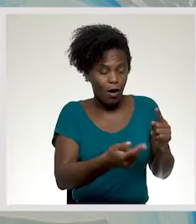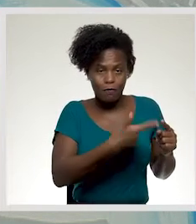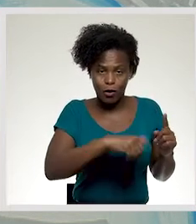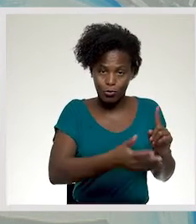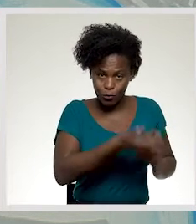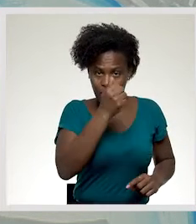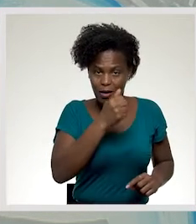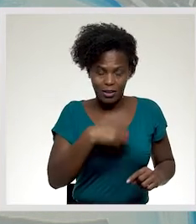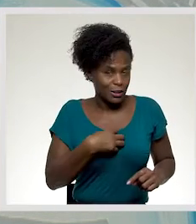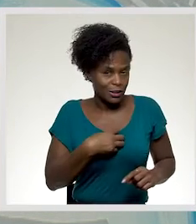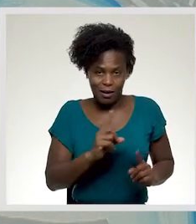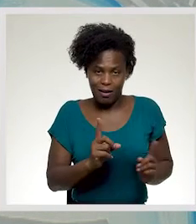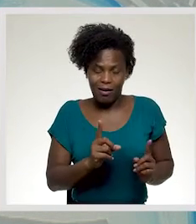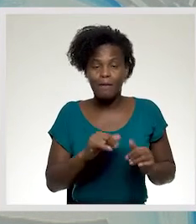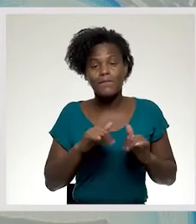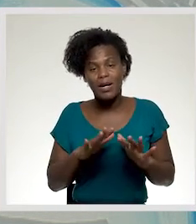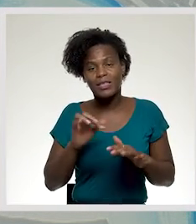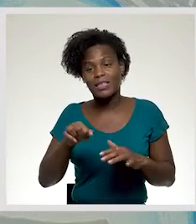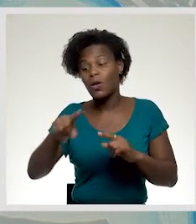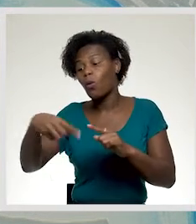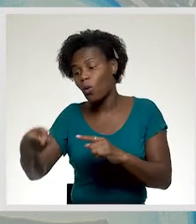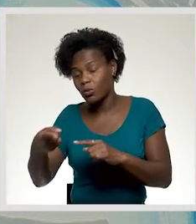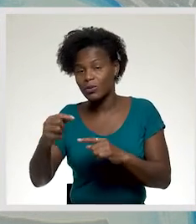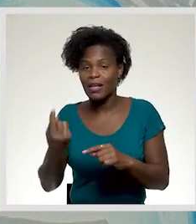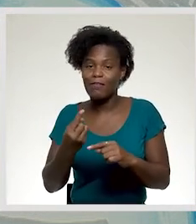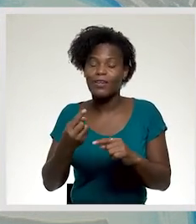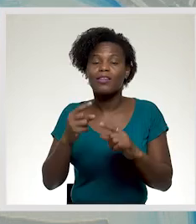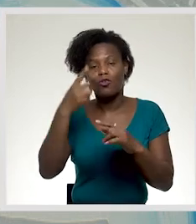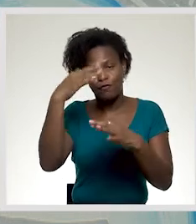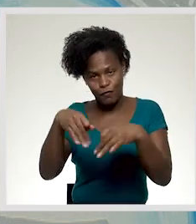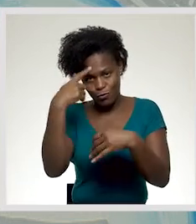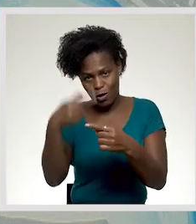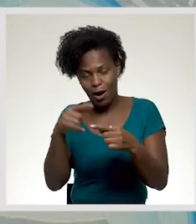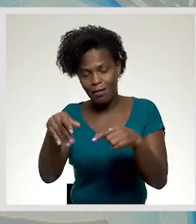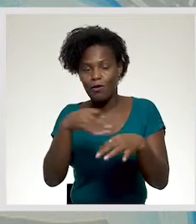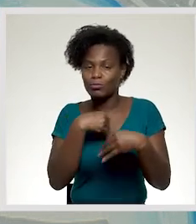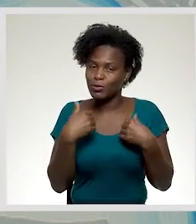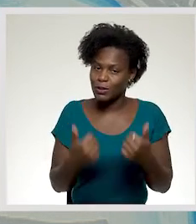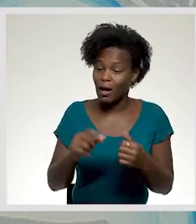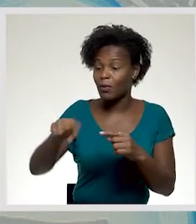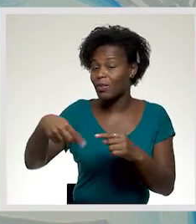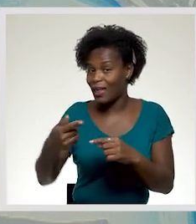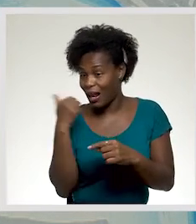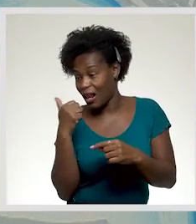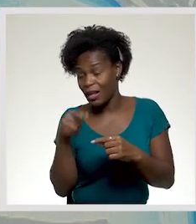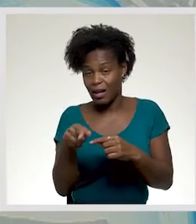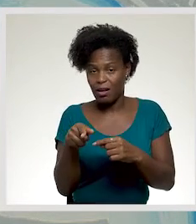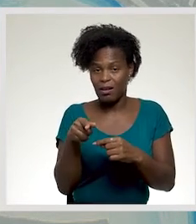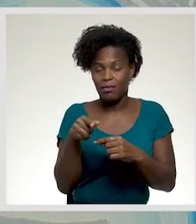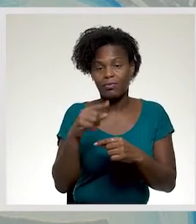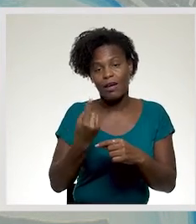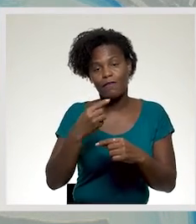o fim que desejamos. Mas sim, o outro tem que ser a finalidade, o bem-estar do outro tem que ser